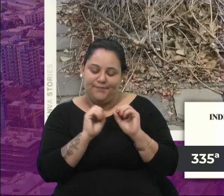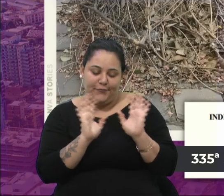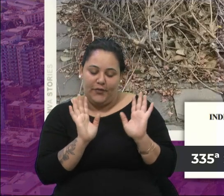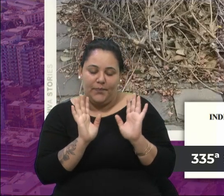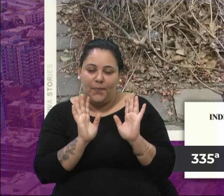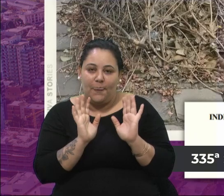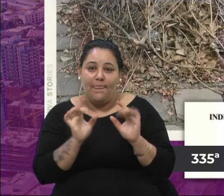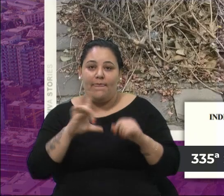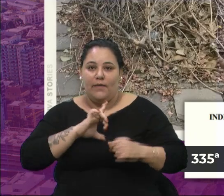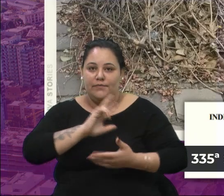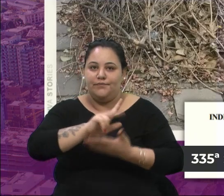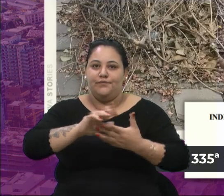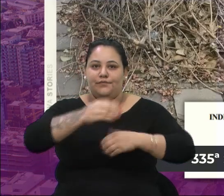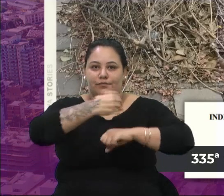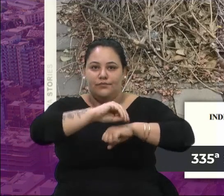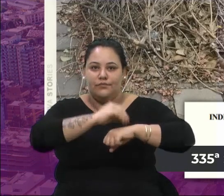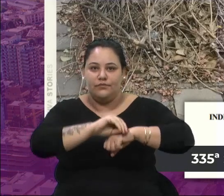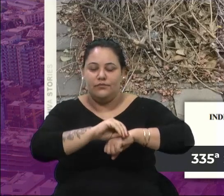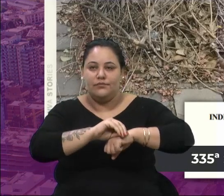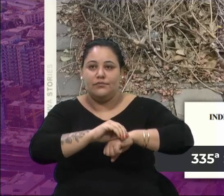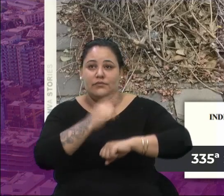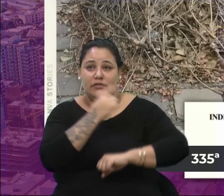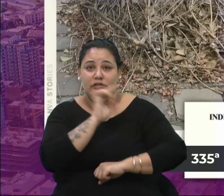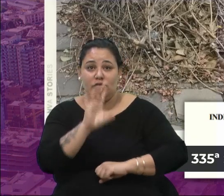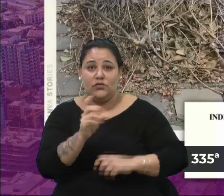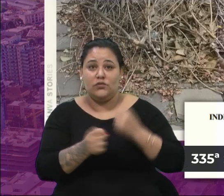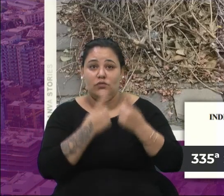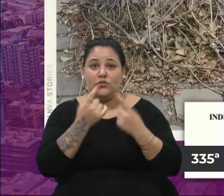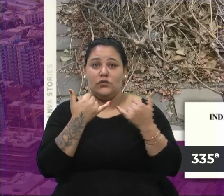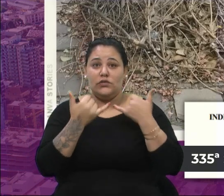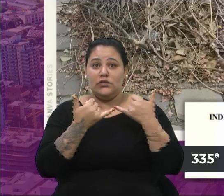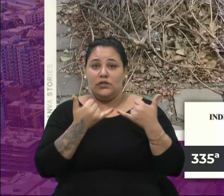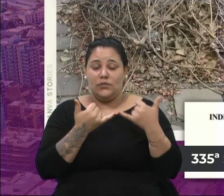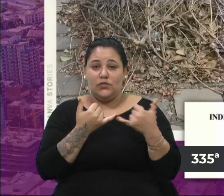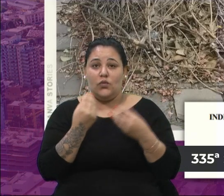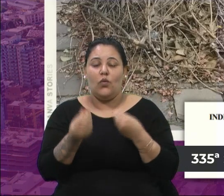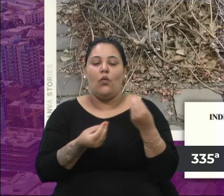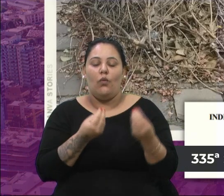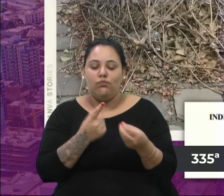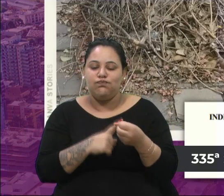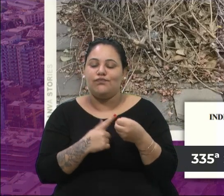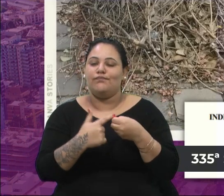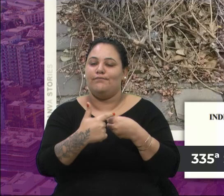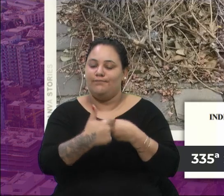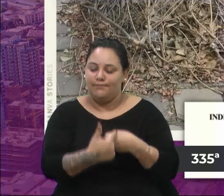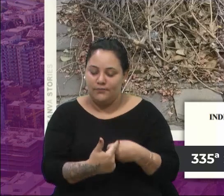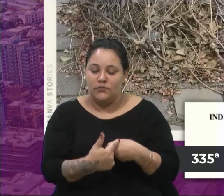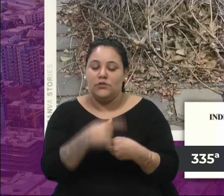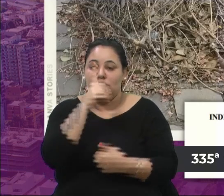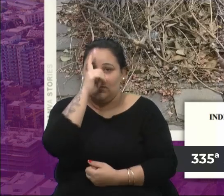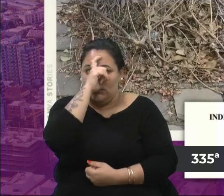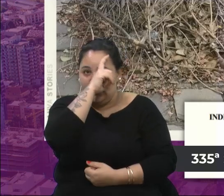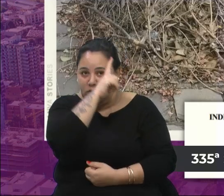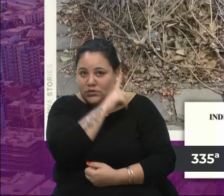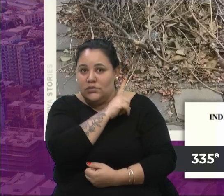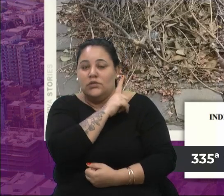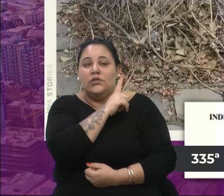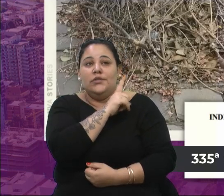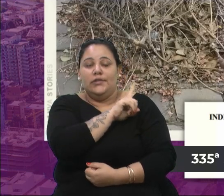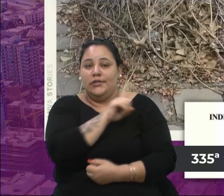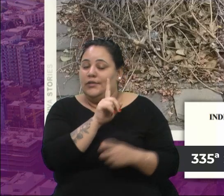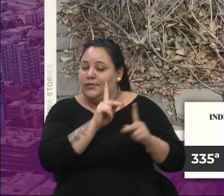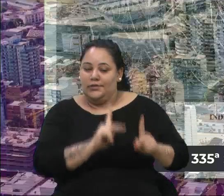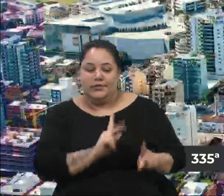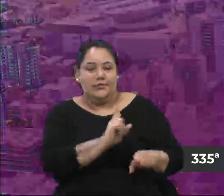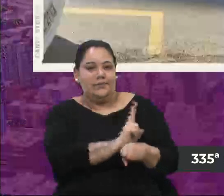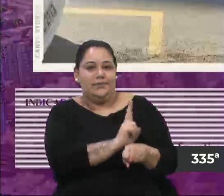várias indicações, aqui são só alguns exemplos do quanto a nossa cidade está sendo descuidada. Aqui é o centro